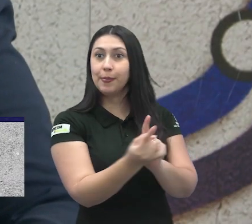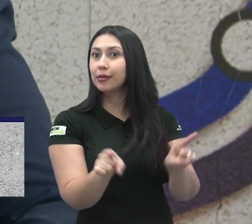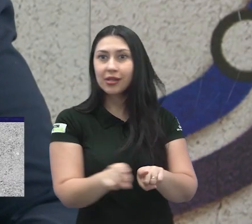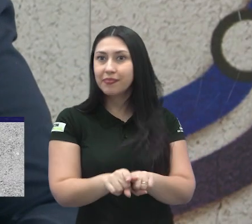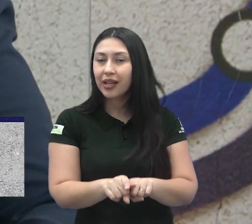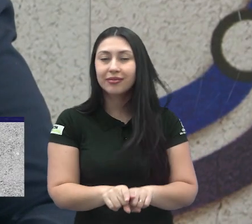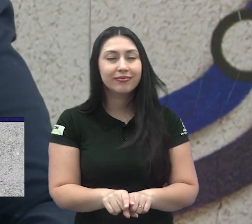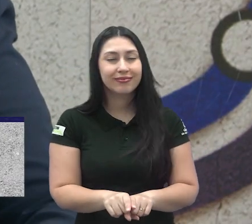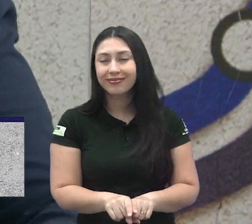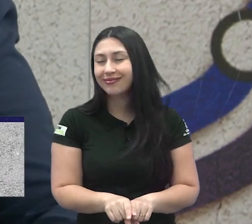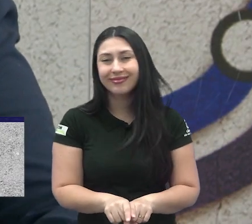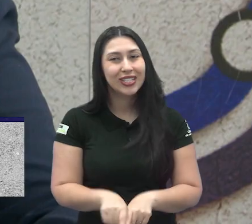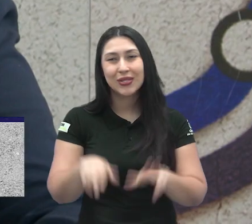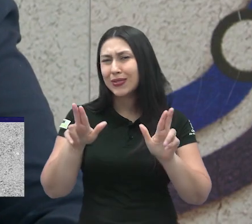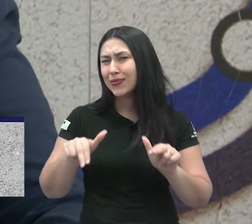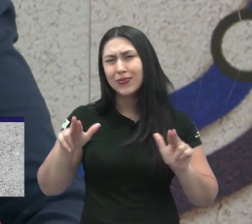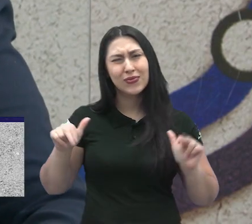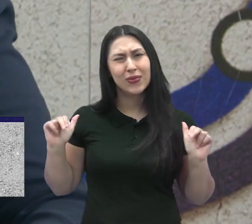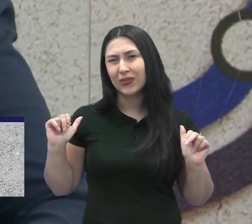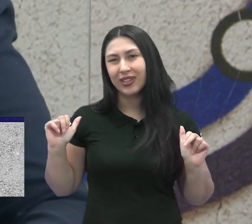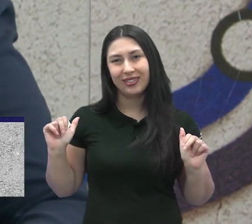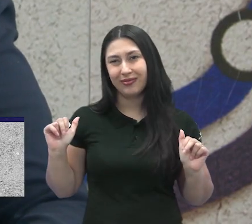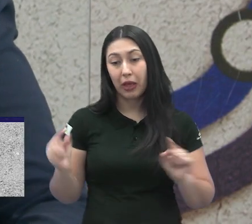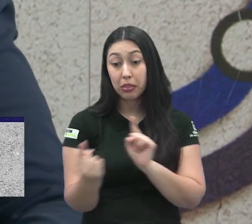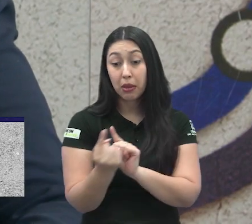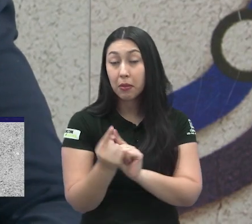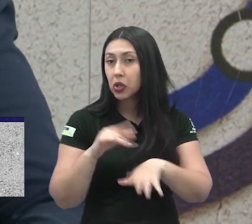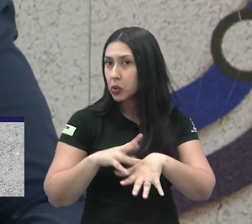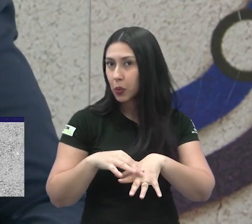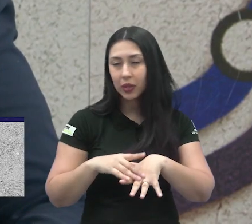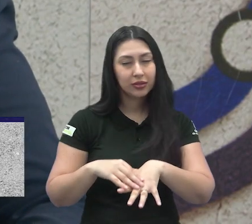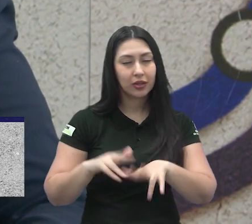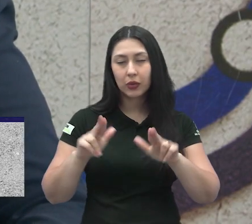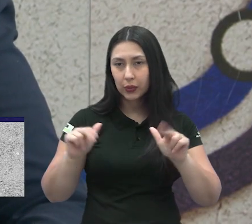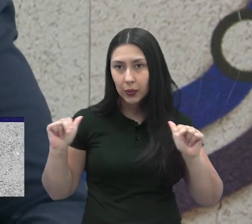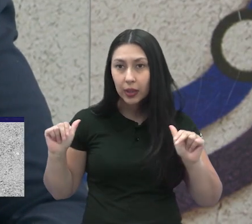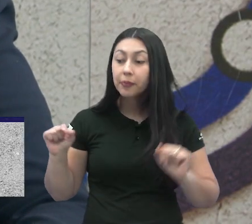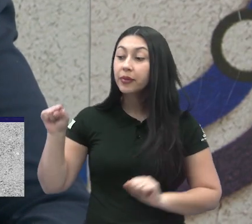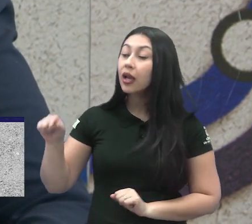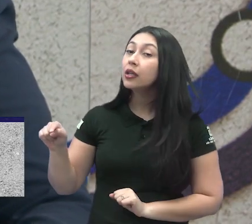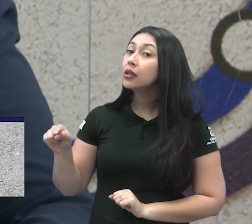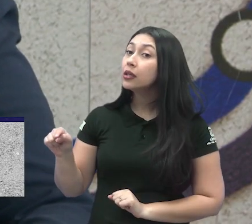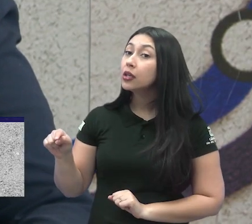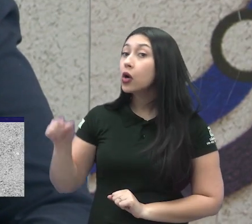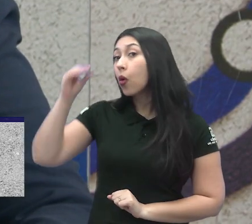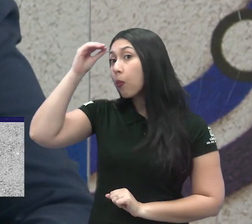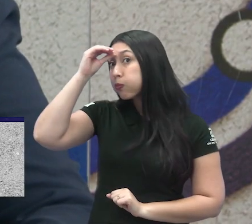O zootecnista jamais vai invadir a área clínica, né? O zootecnista, ele tem conhecimento